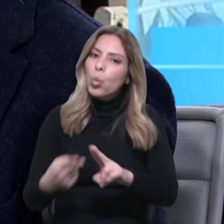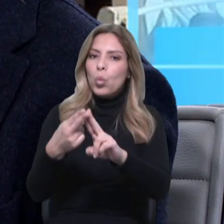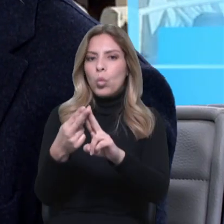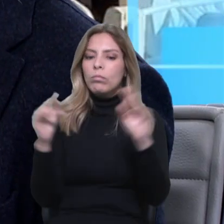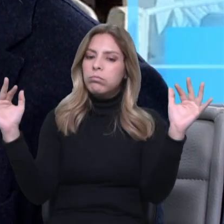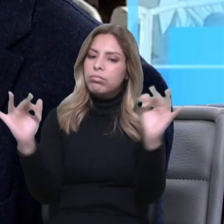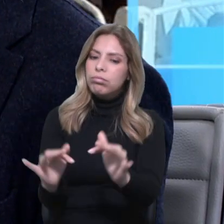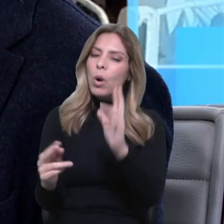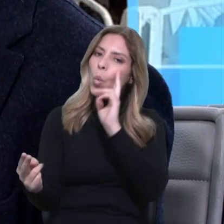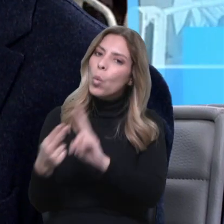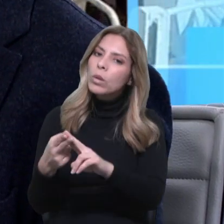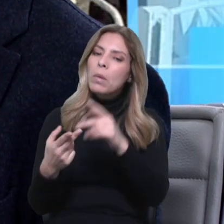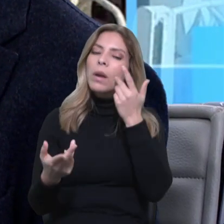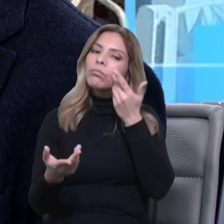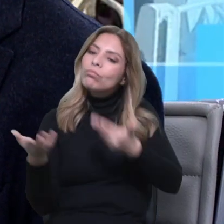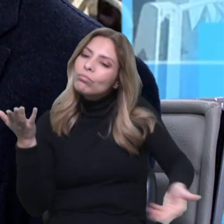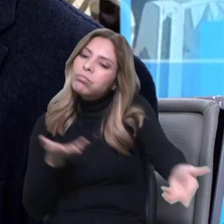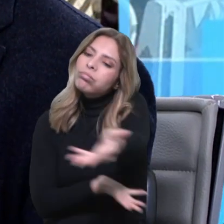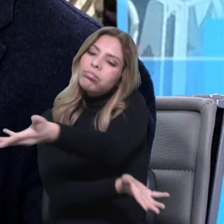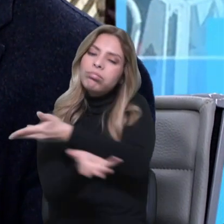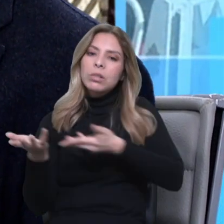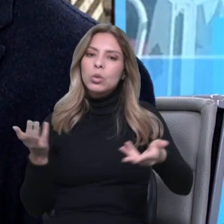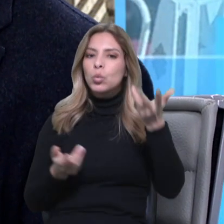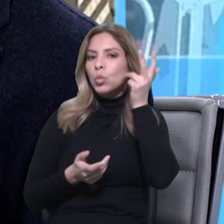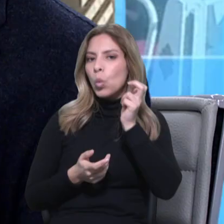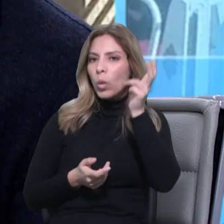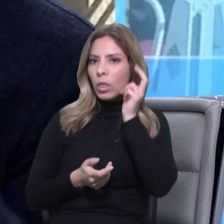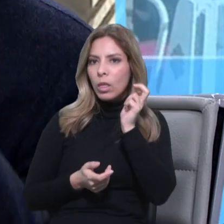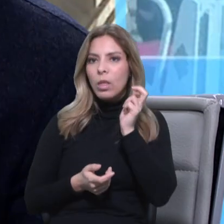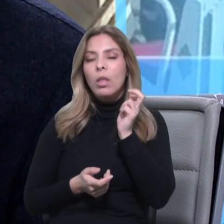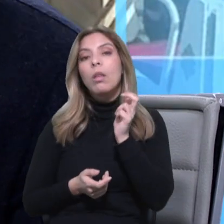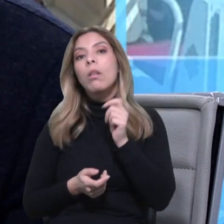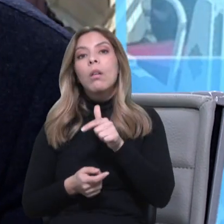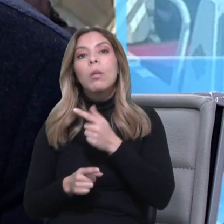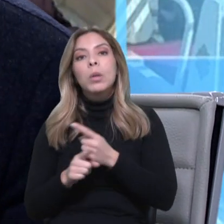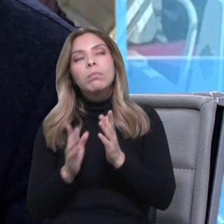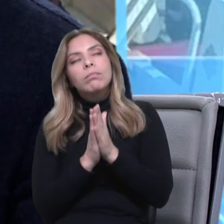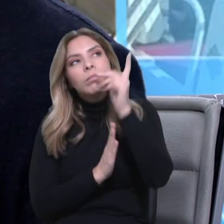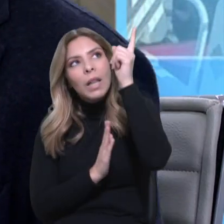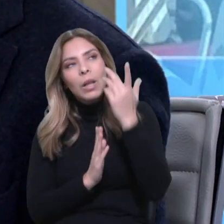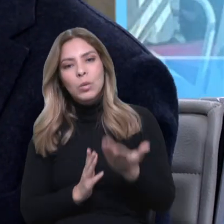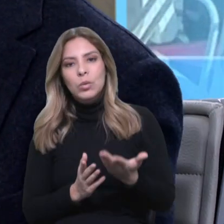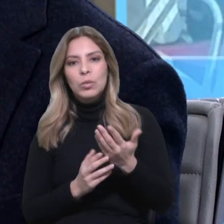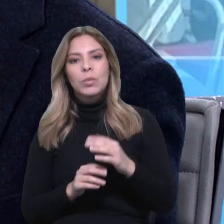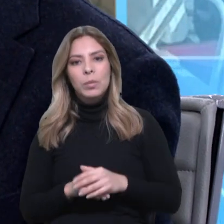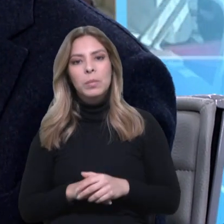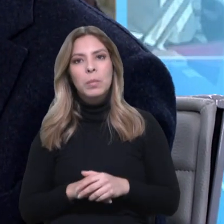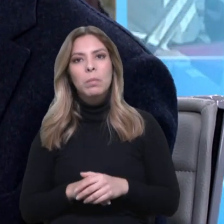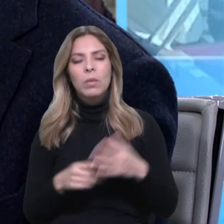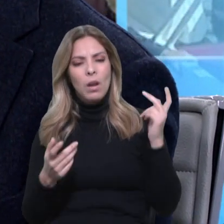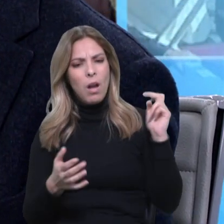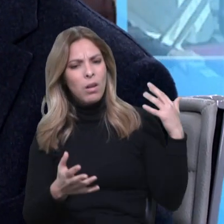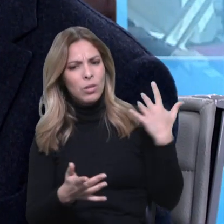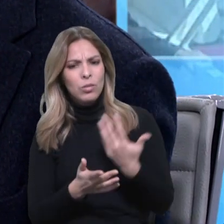esta escuta empática. Ou seja, de facto, nós, pela graça de Deus, eu acho que é uma graça, nestes anos todos,